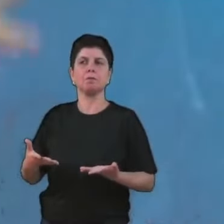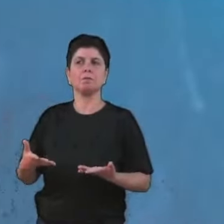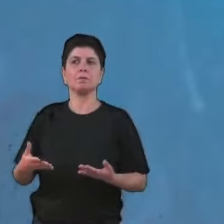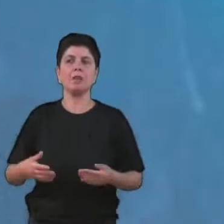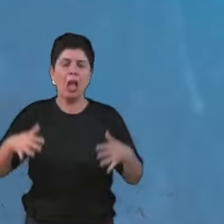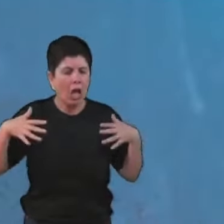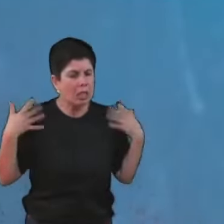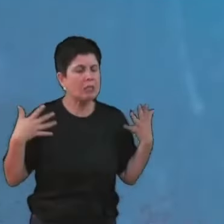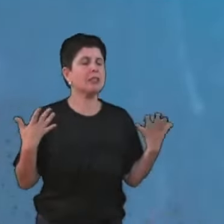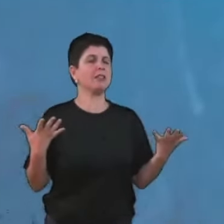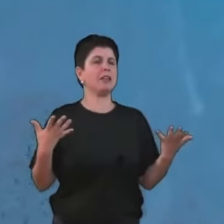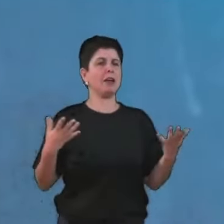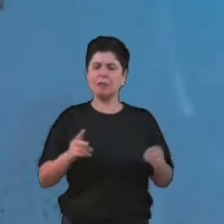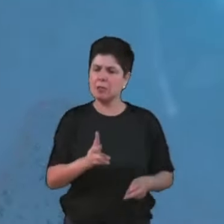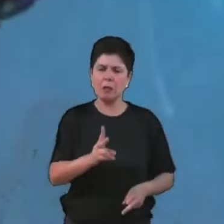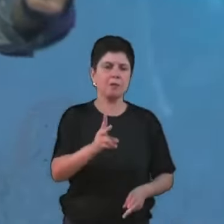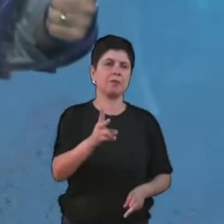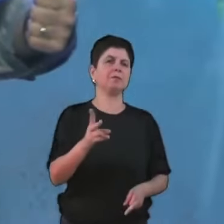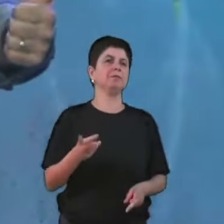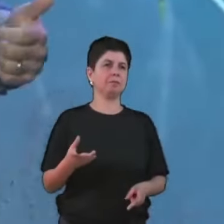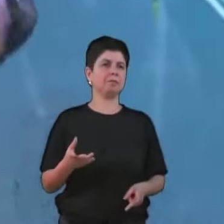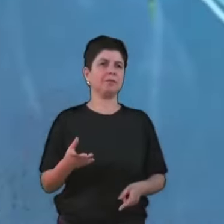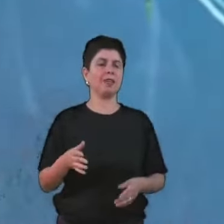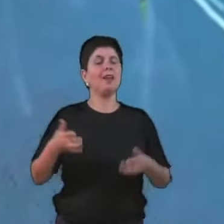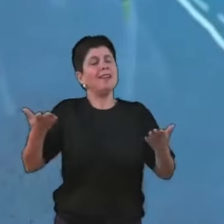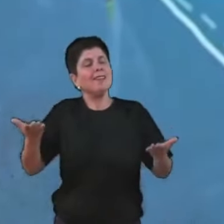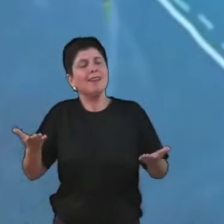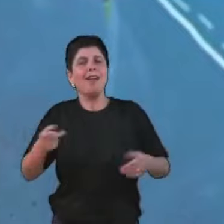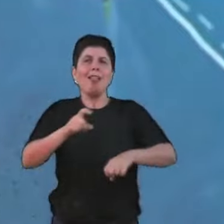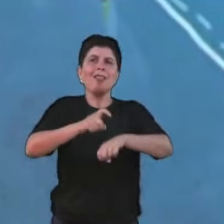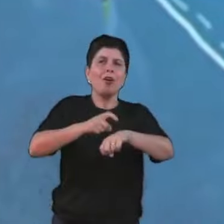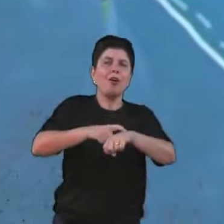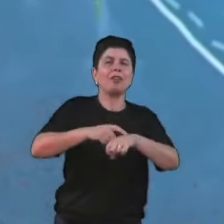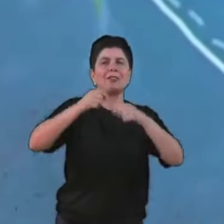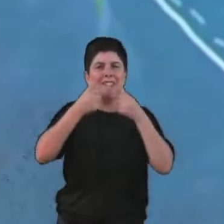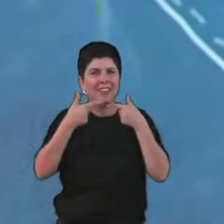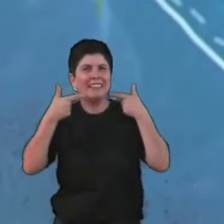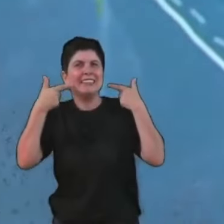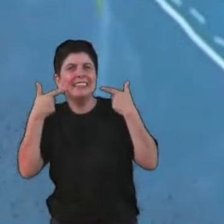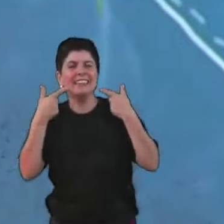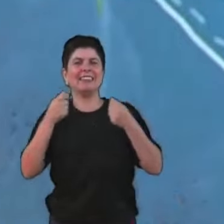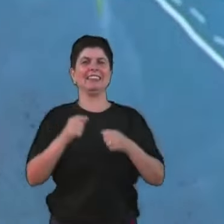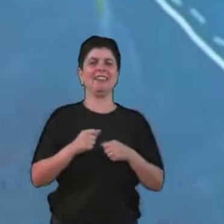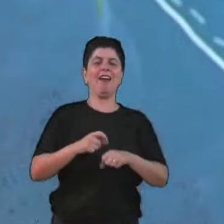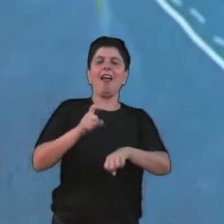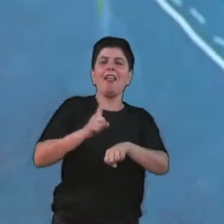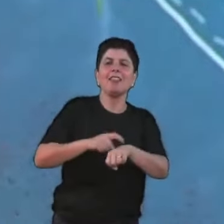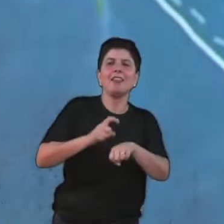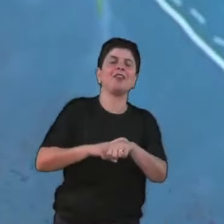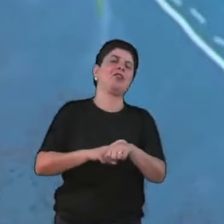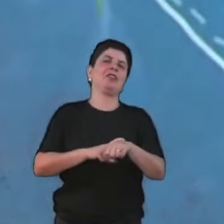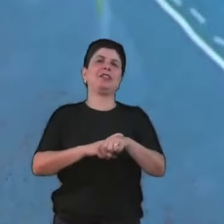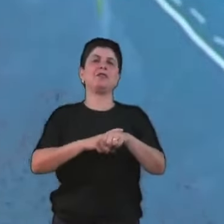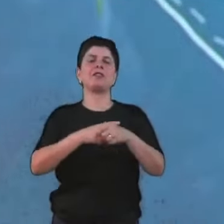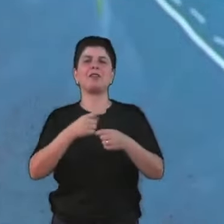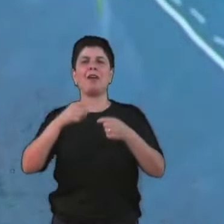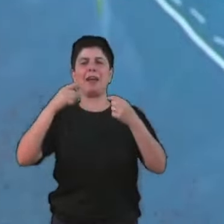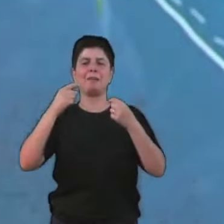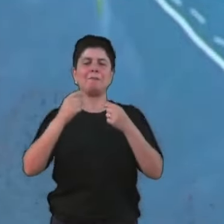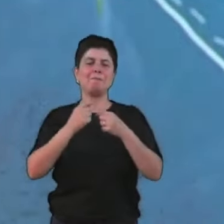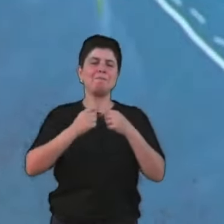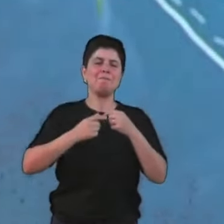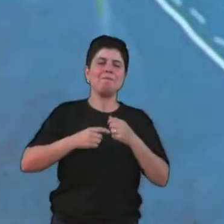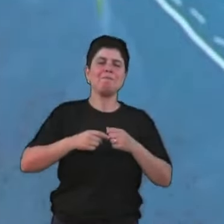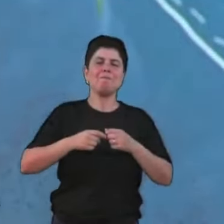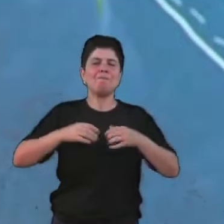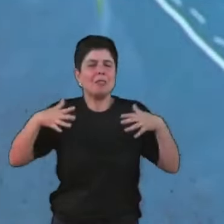Alegria, alegria, querido. Tem hora que você vai rir, tem hora que você vai cantar, tem hora que você vai se alegrar, tem hora que você vai chorar, tem hora que você vai